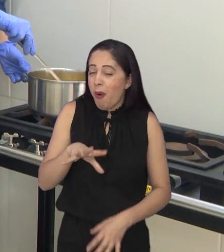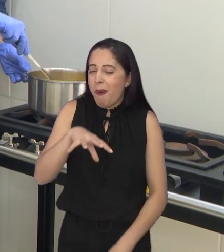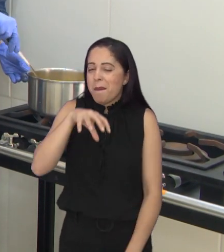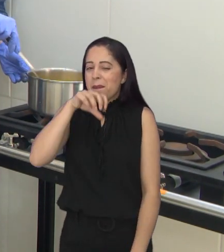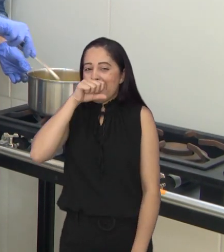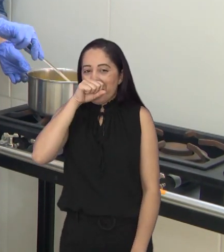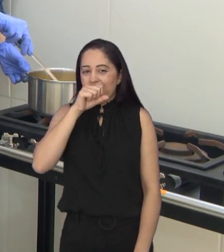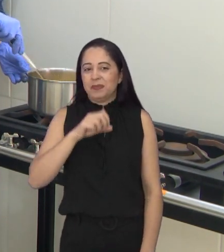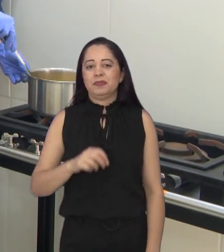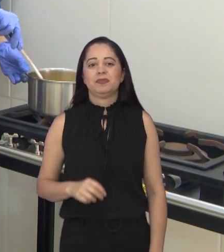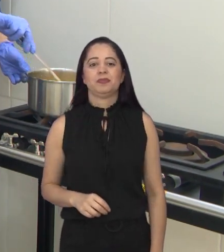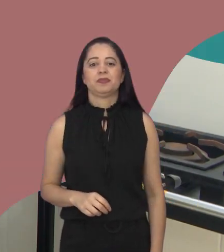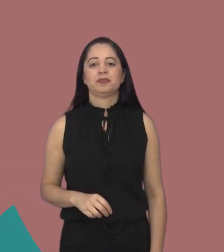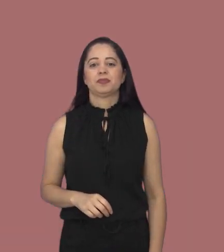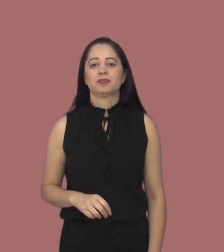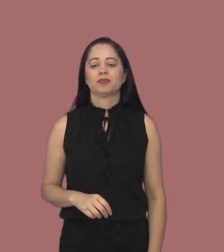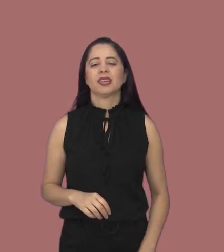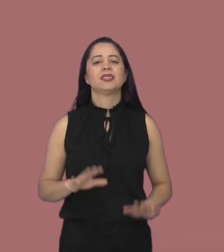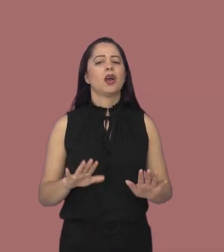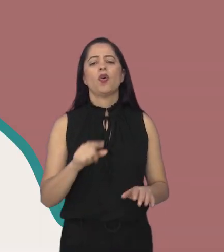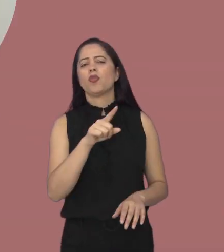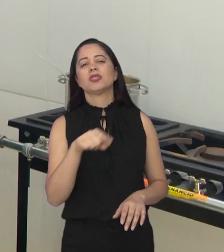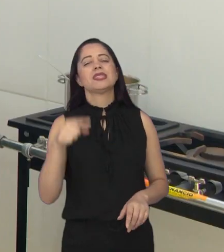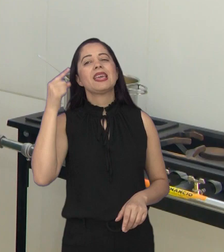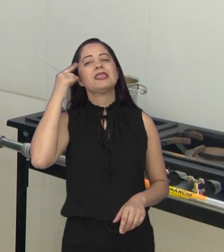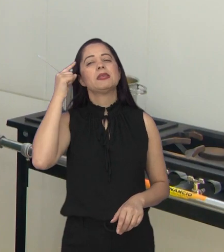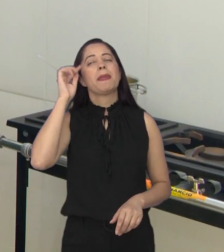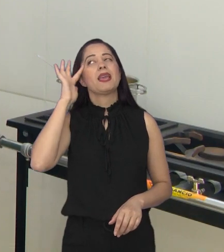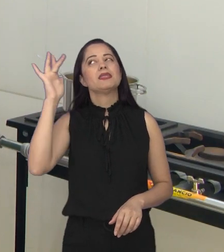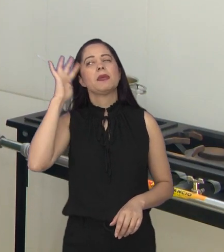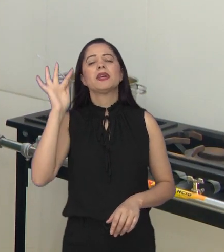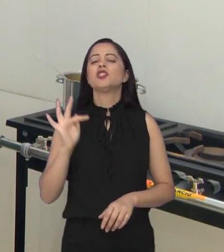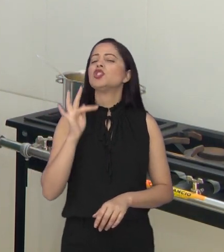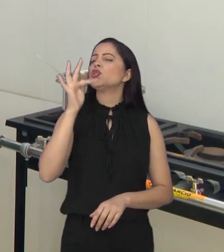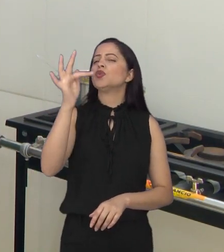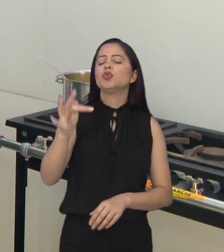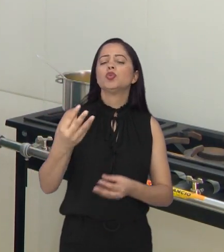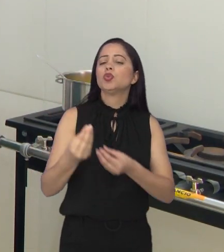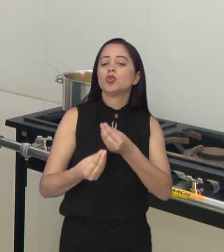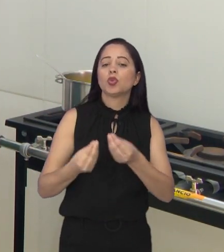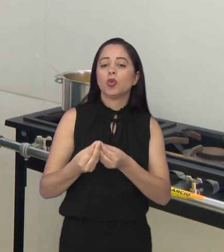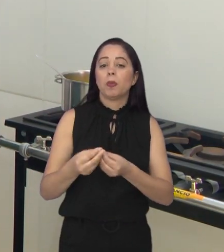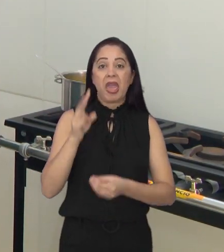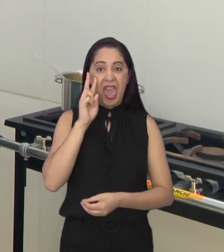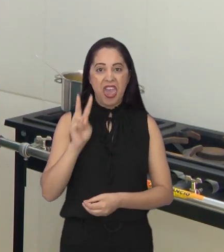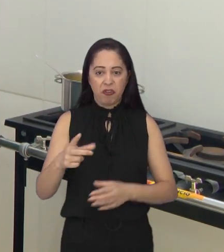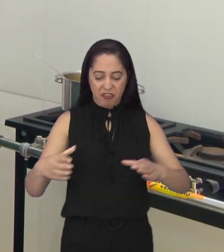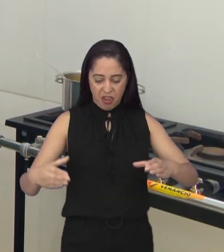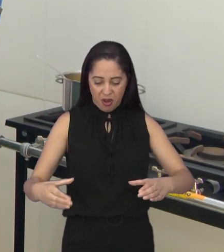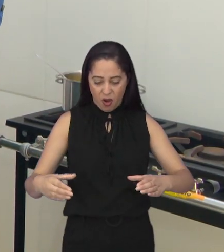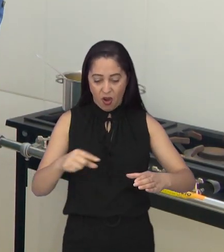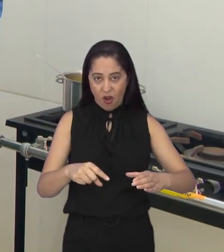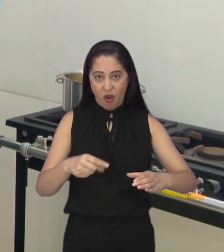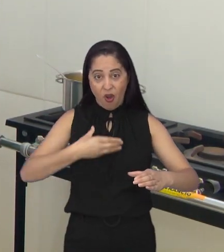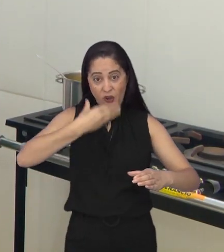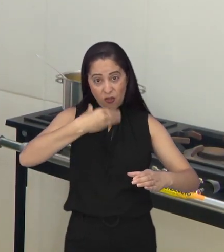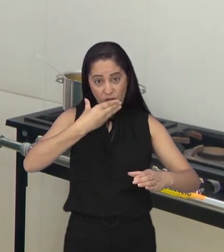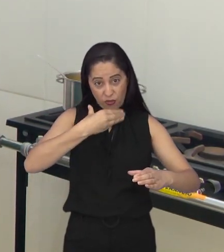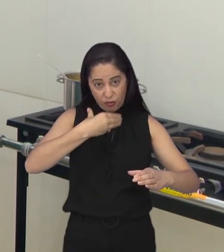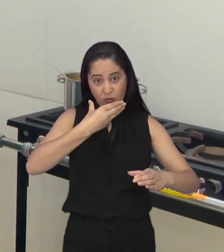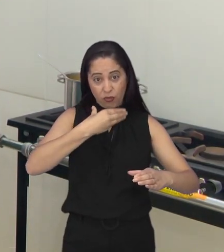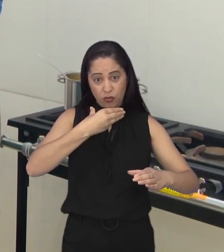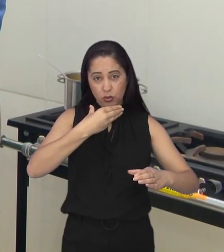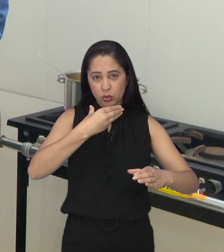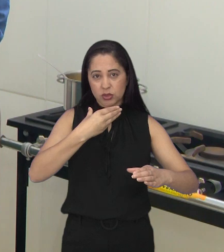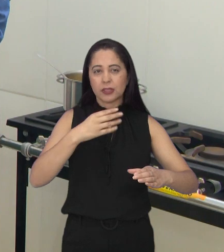Como é bom sentir esse cheiro. Quais são os planos futuros para vocês? Eu vi que tem aqui essas frutinhas,